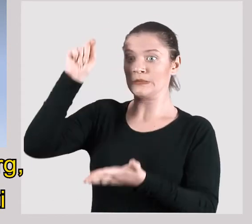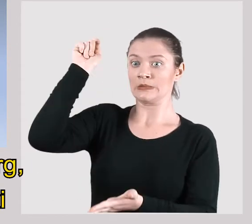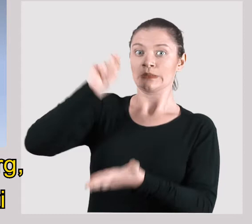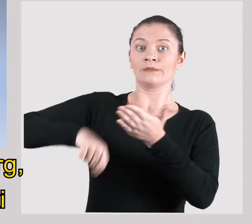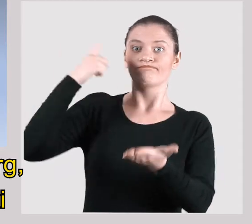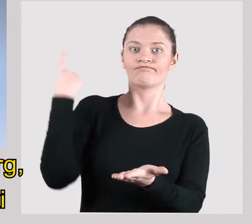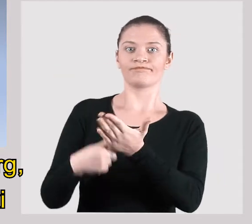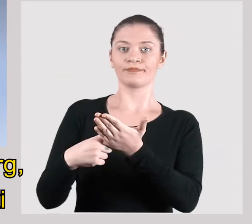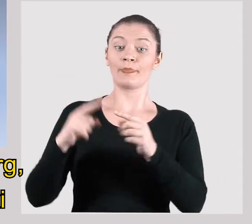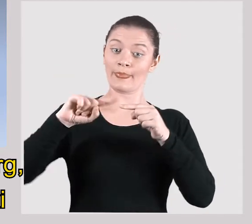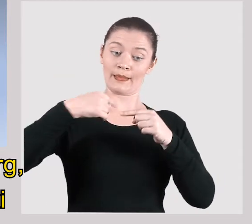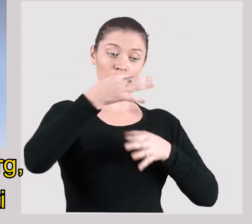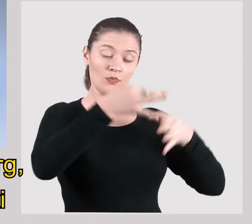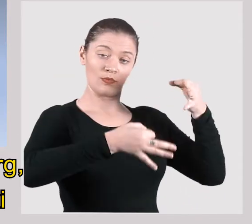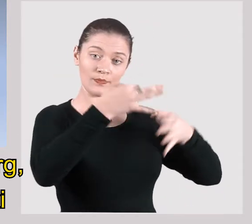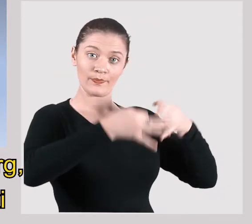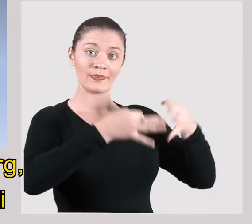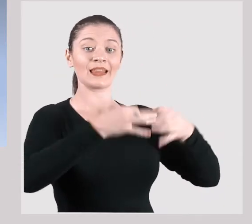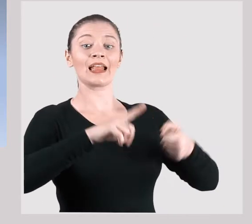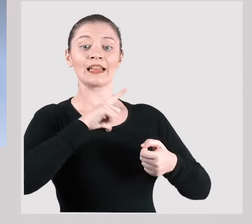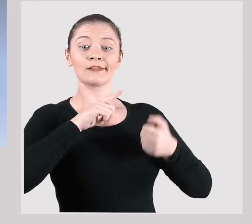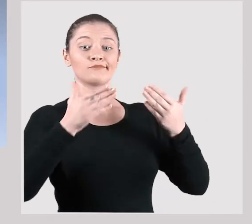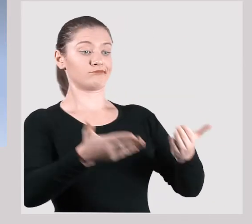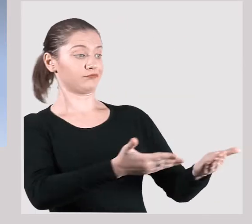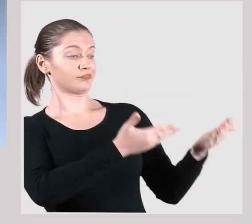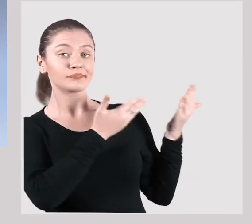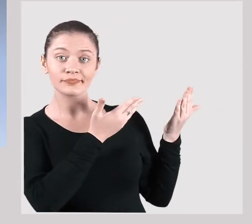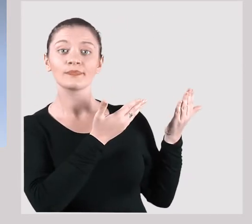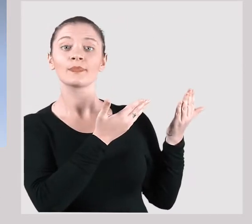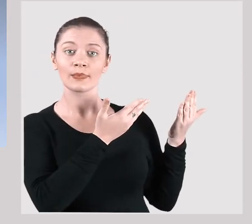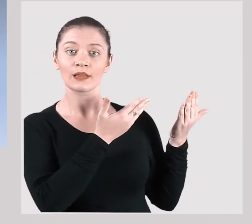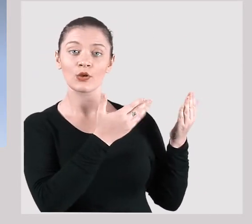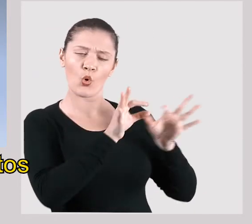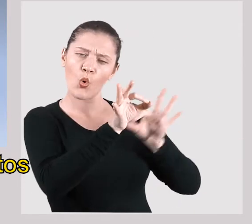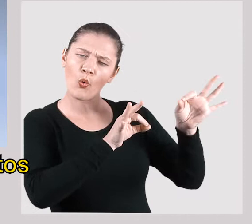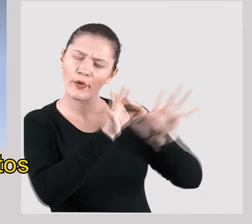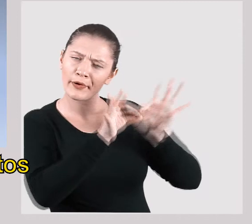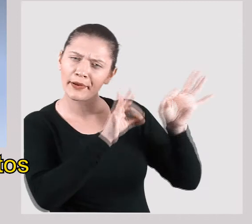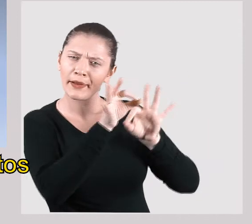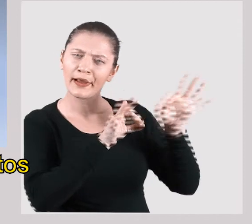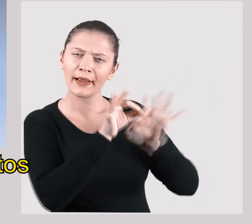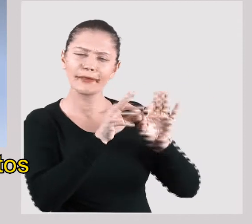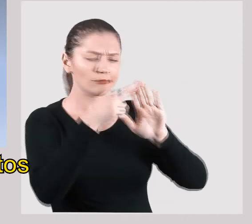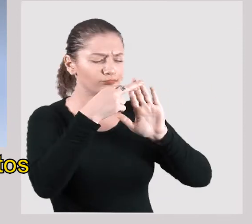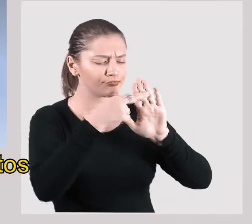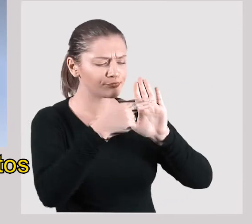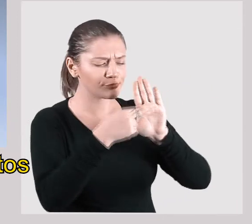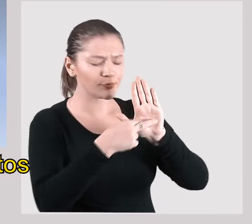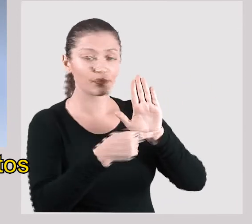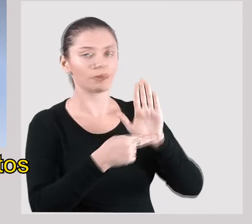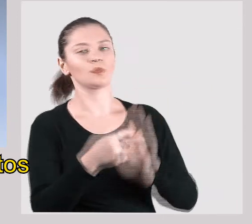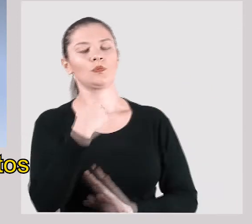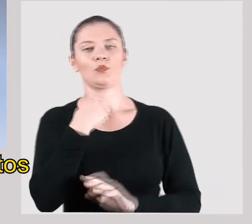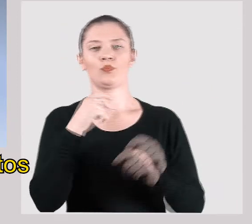de Nuremberg, surgiu a Declaração de Helsinki, que organiza e normatiza não é? Que jamais pode se fazer,